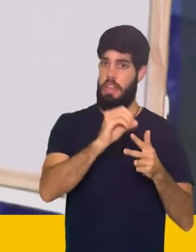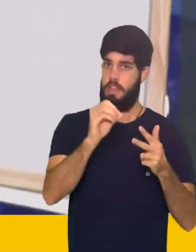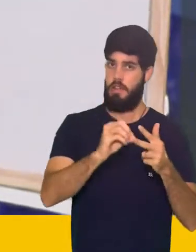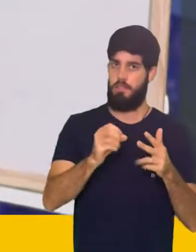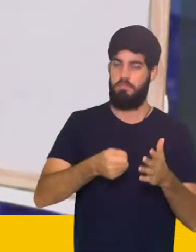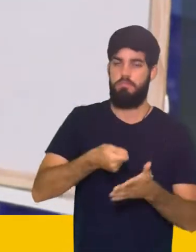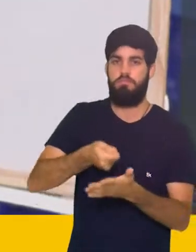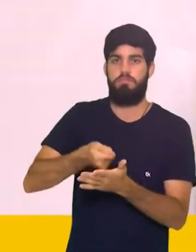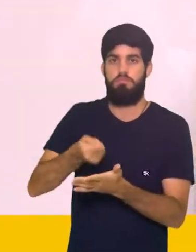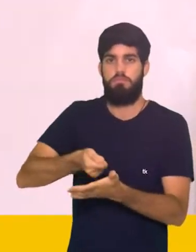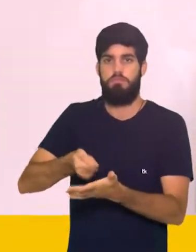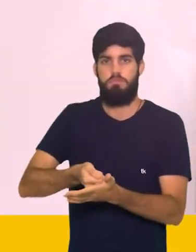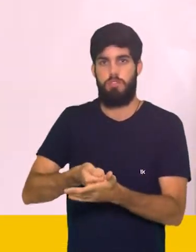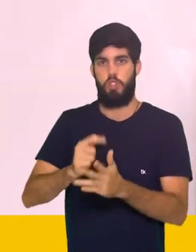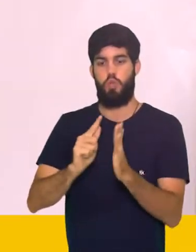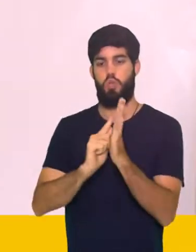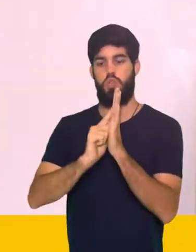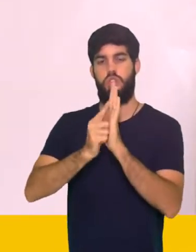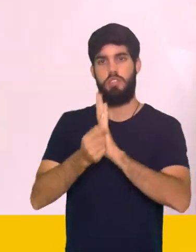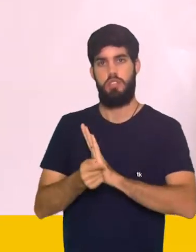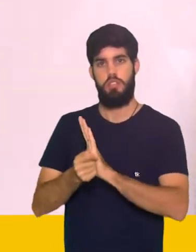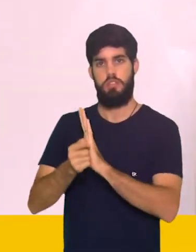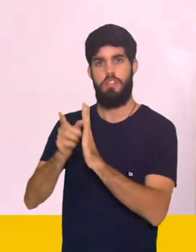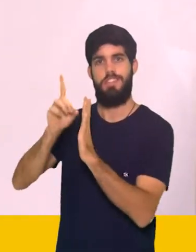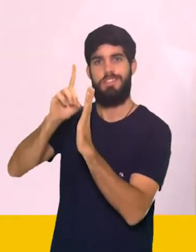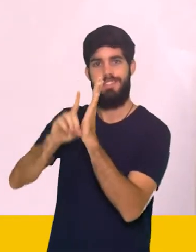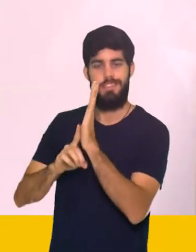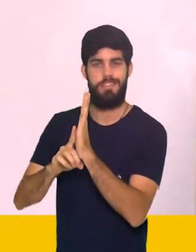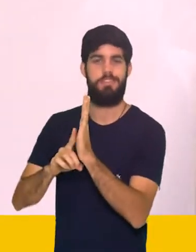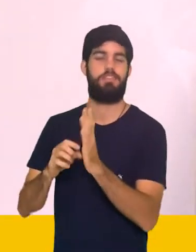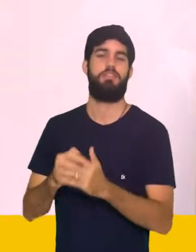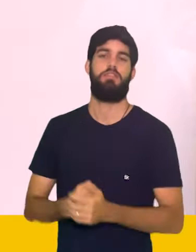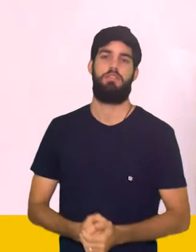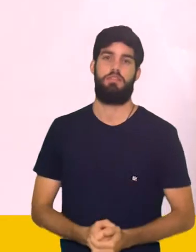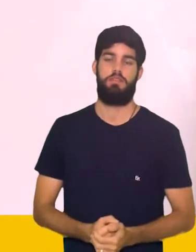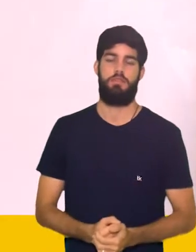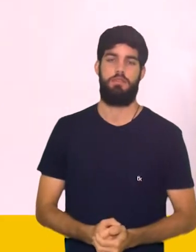a dissertação. Certo?